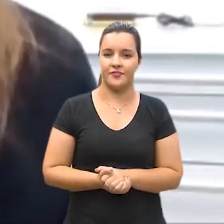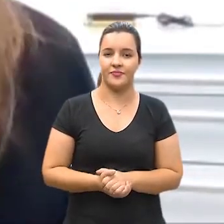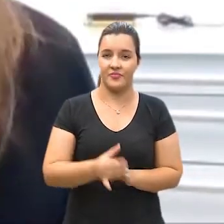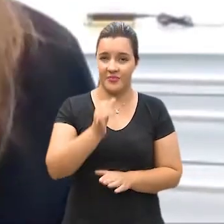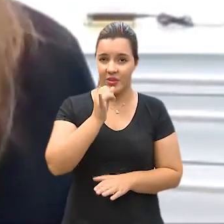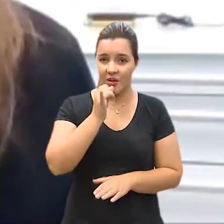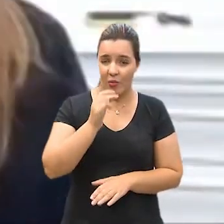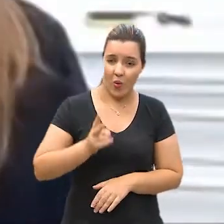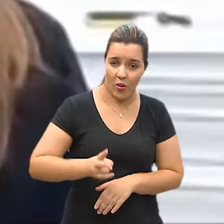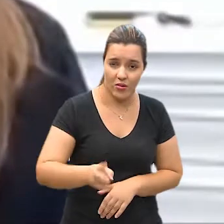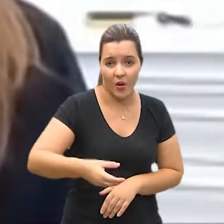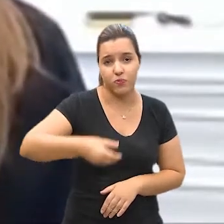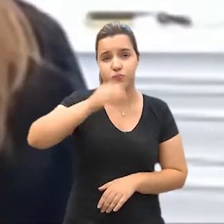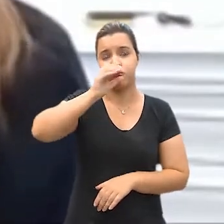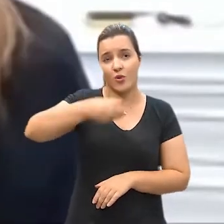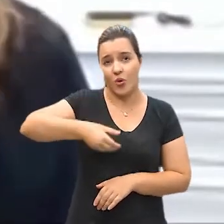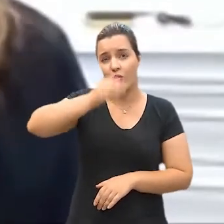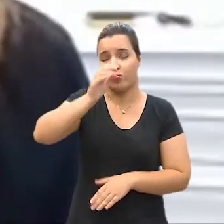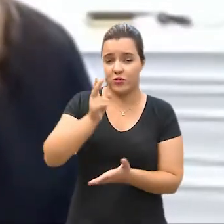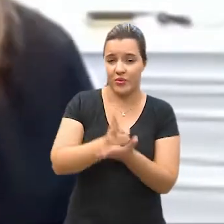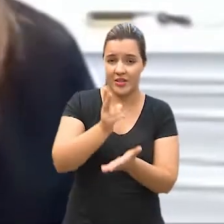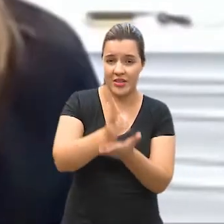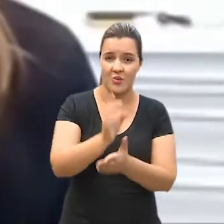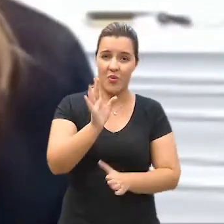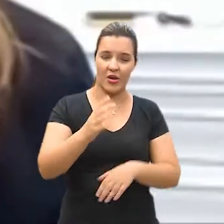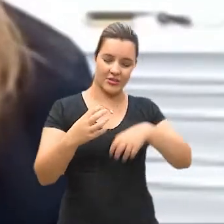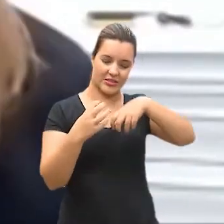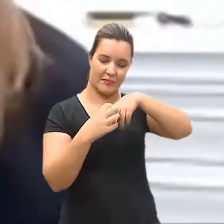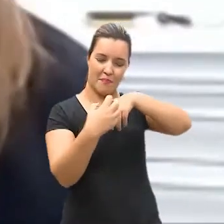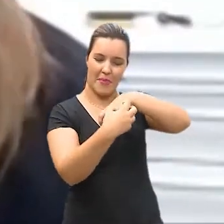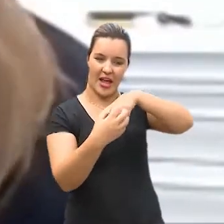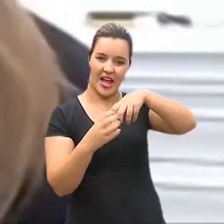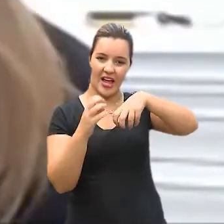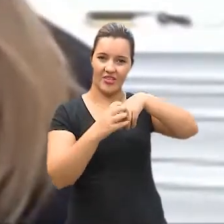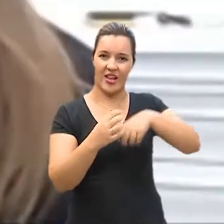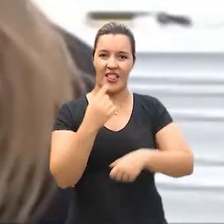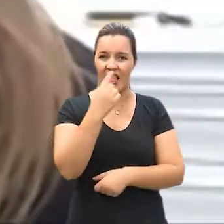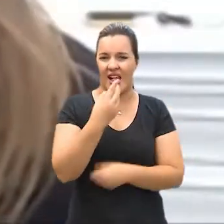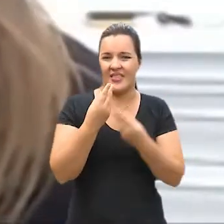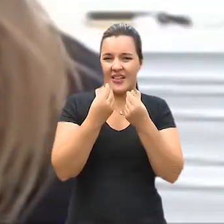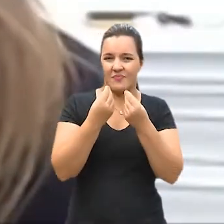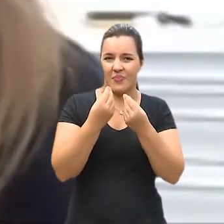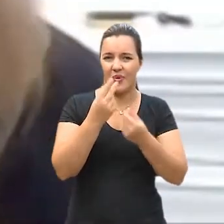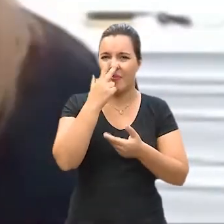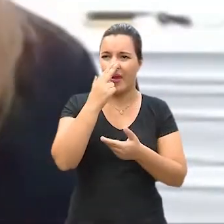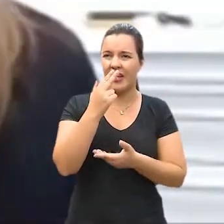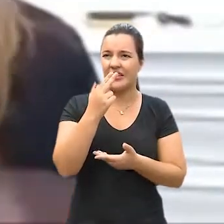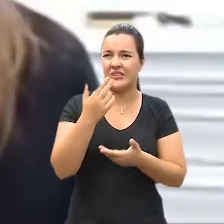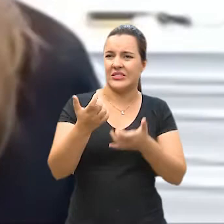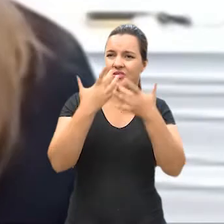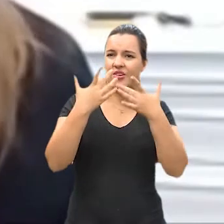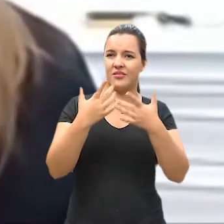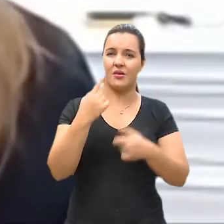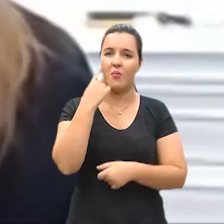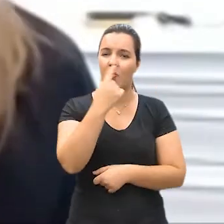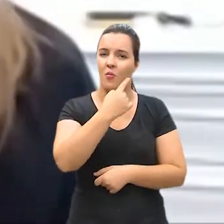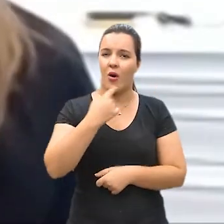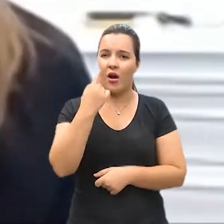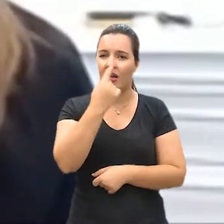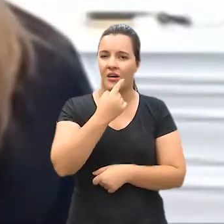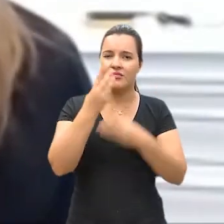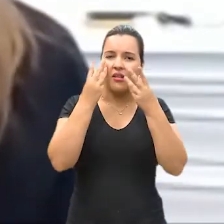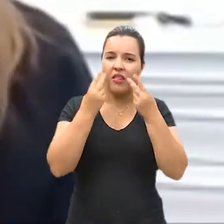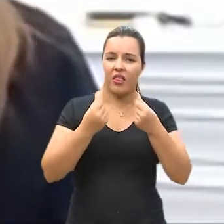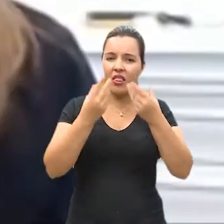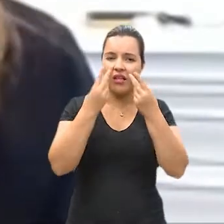uso excessivo de enxaguante bucal pode causar manchamento de dente, perda do paladar, né? Descamação da mucosa, então,